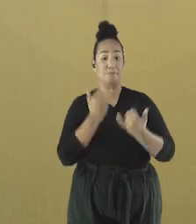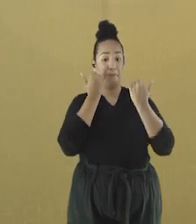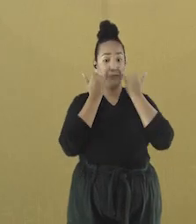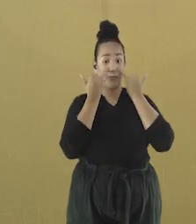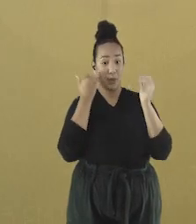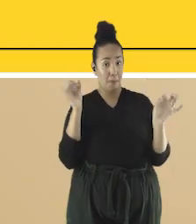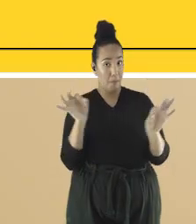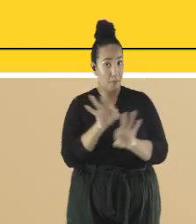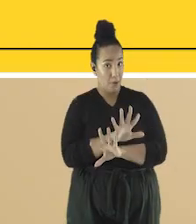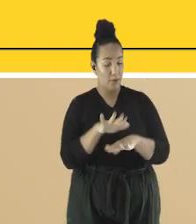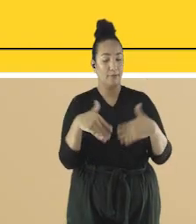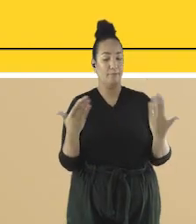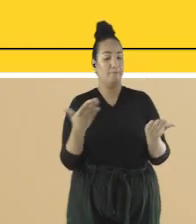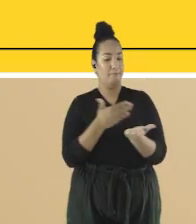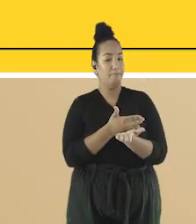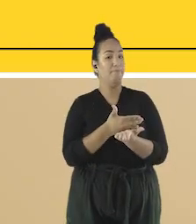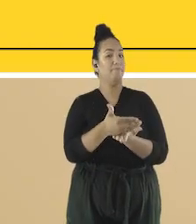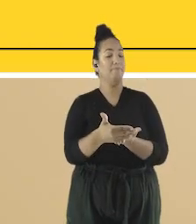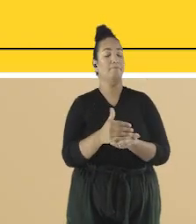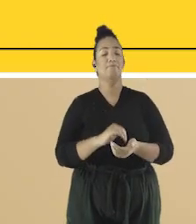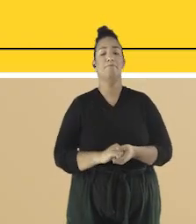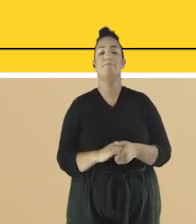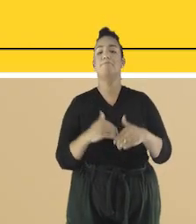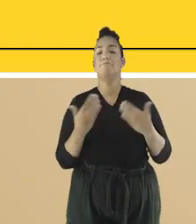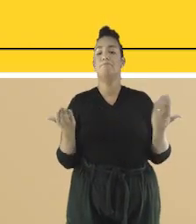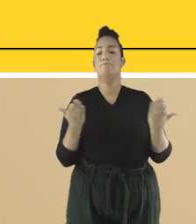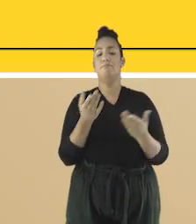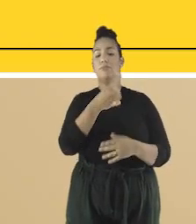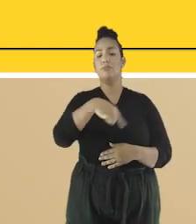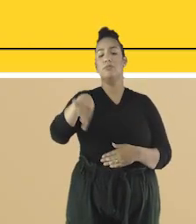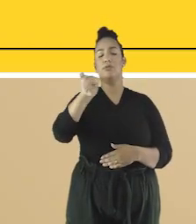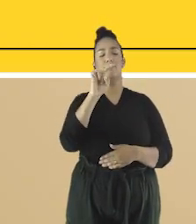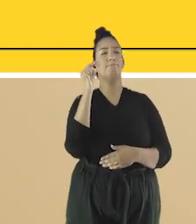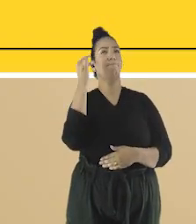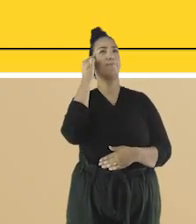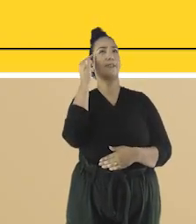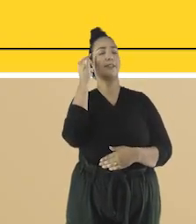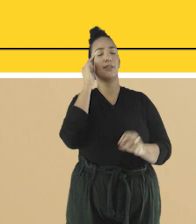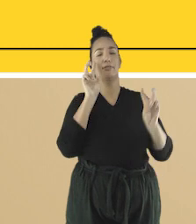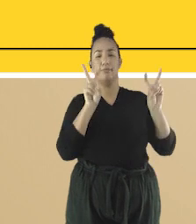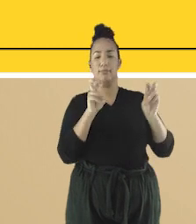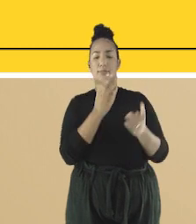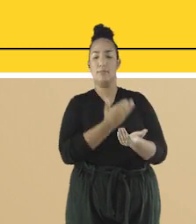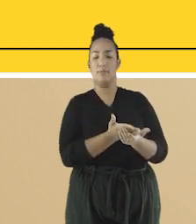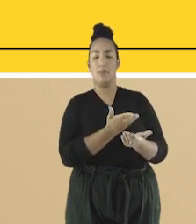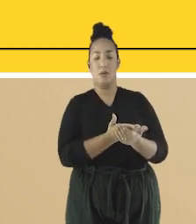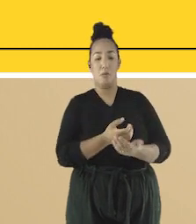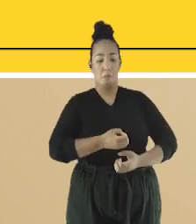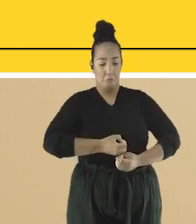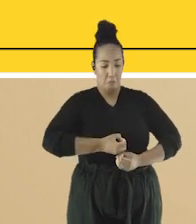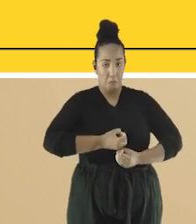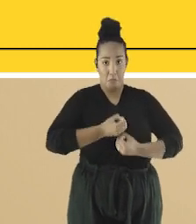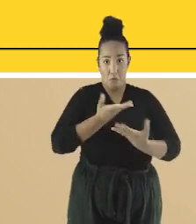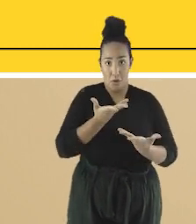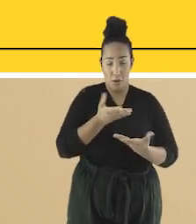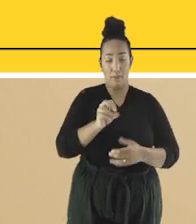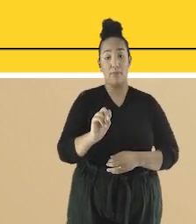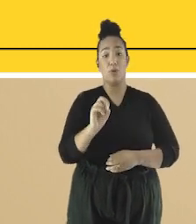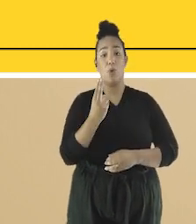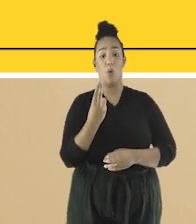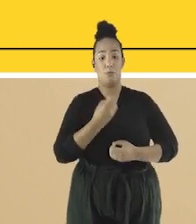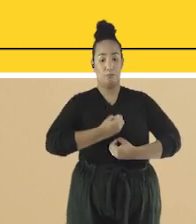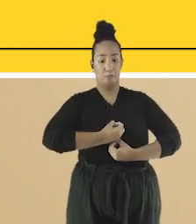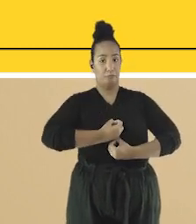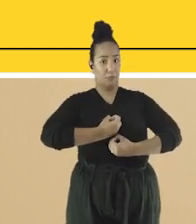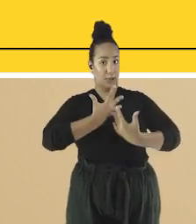vamos começar? Para começar nossa aula, vamos pensar um pouquinho no título dela. Poema ou poesia? Você